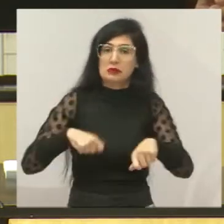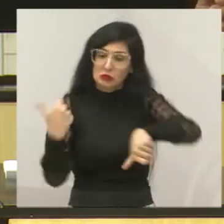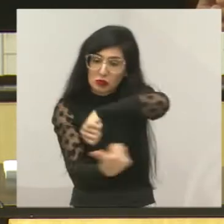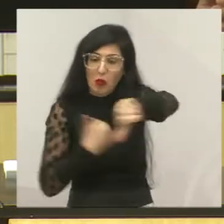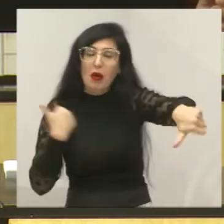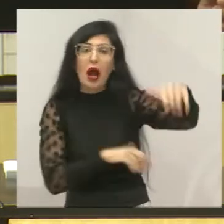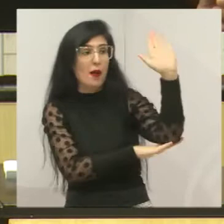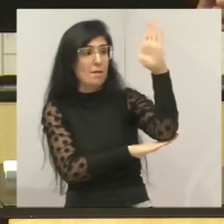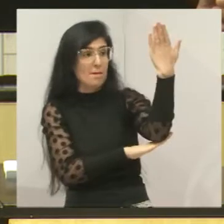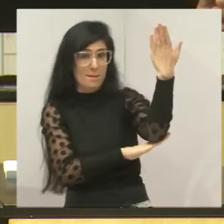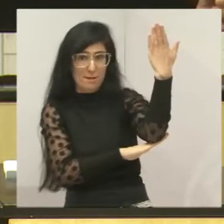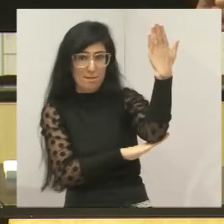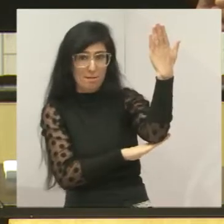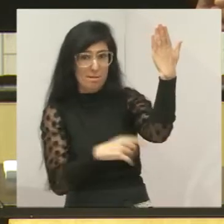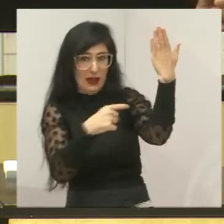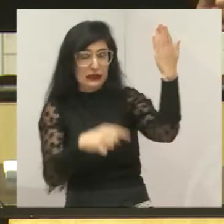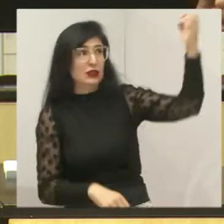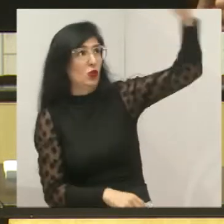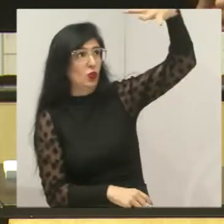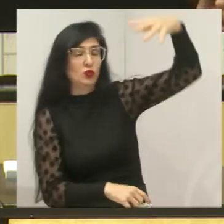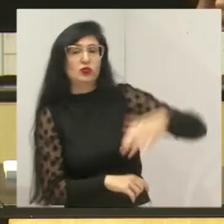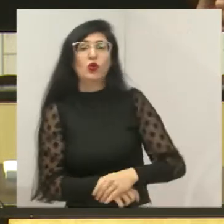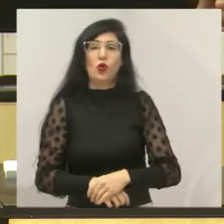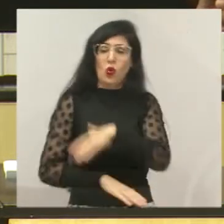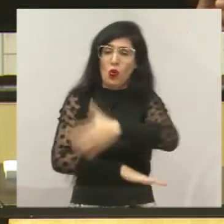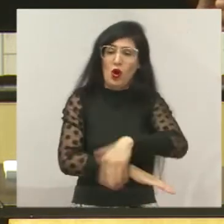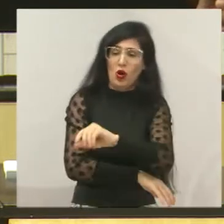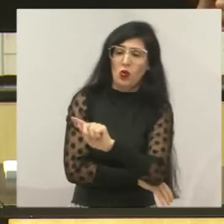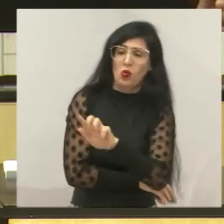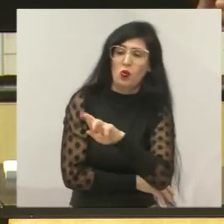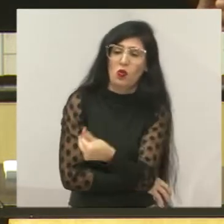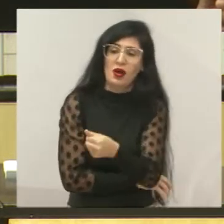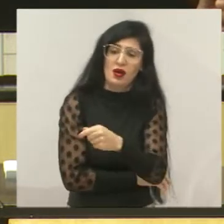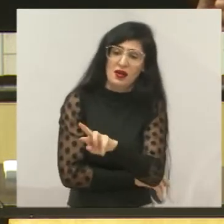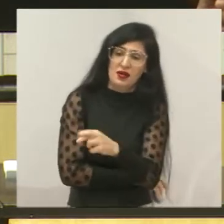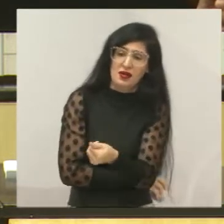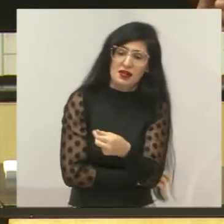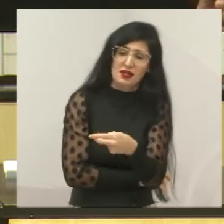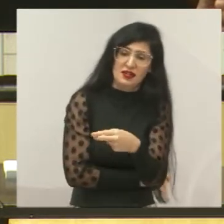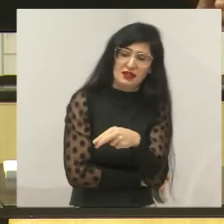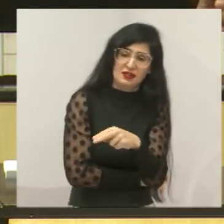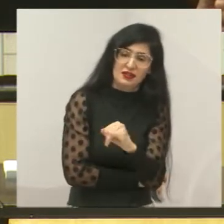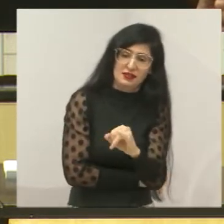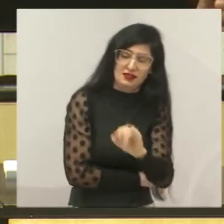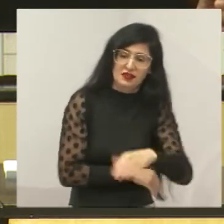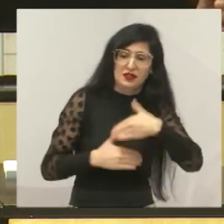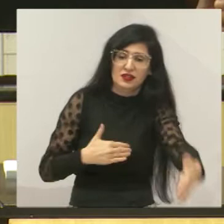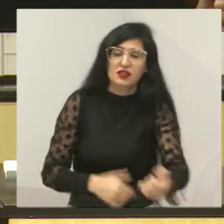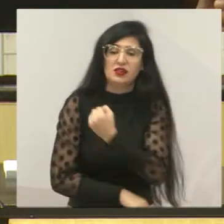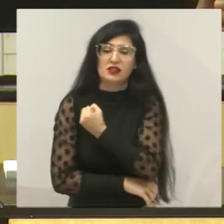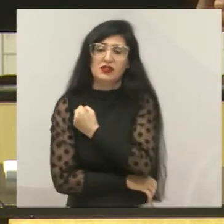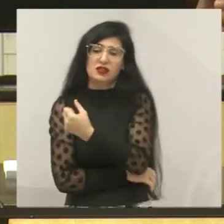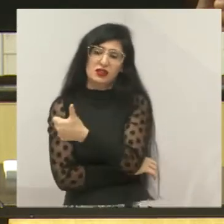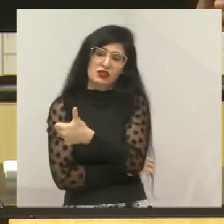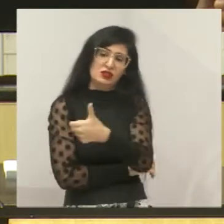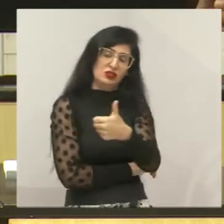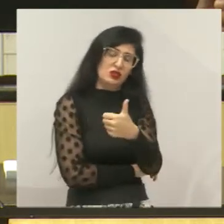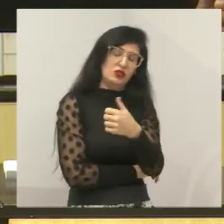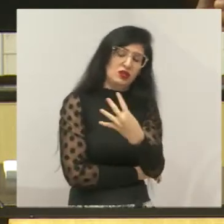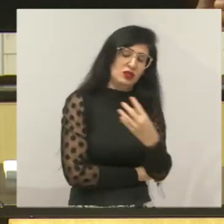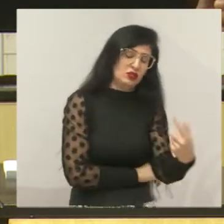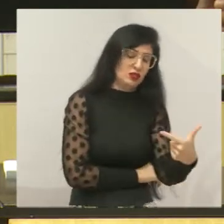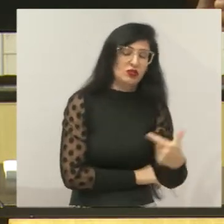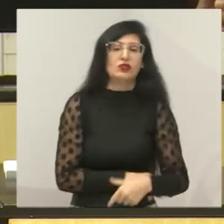postes de madeira existente na rua Guarani, em frente ao número 1142, no bairro Chácaras Reunidas e Igarapés, em